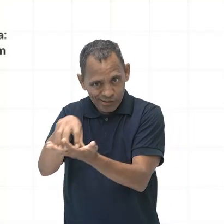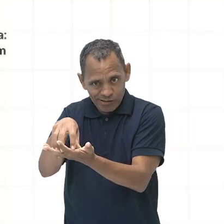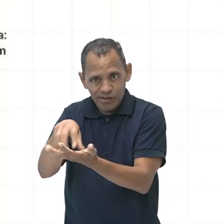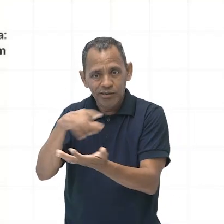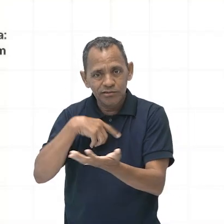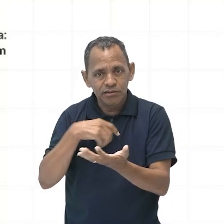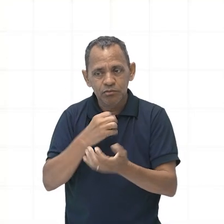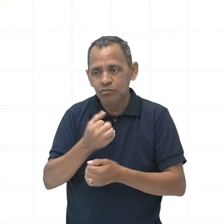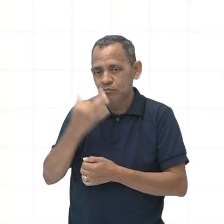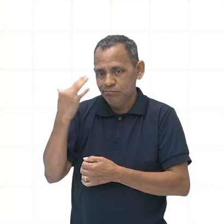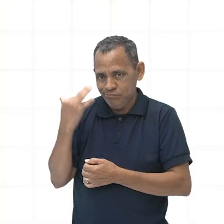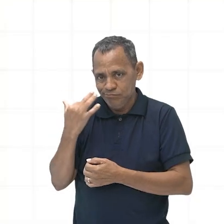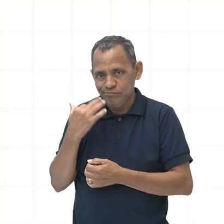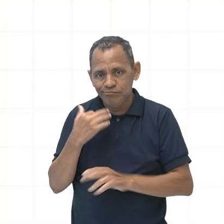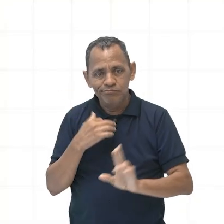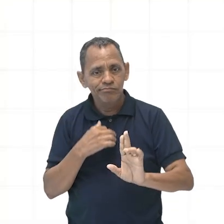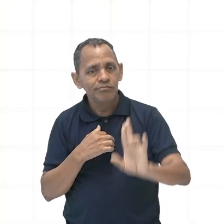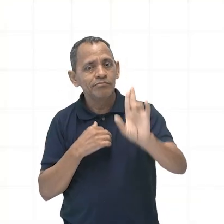quantidade.